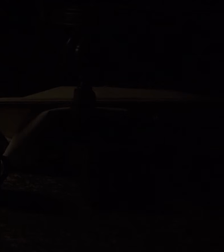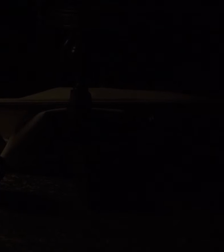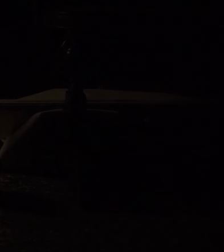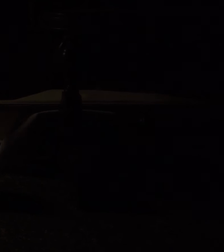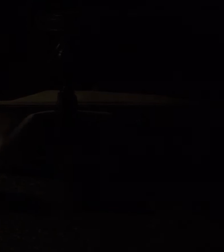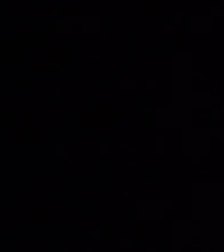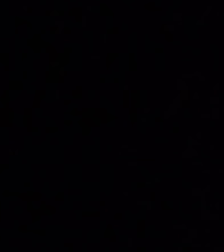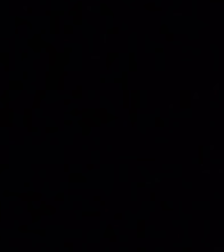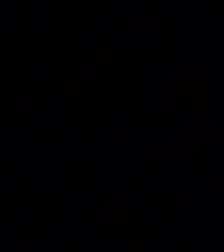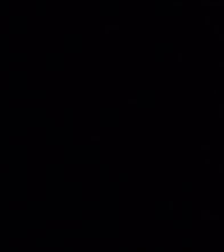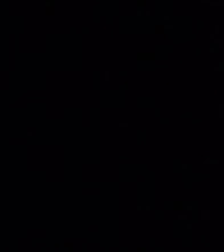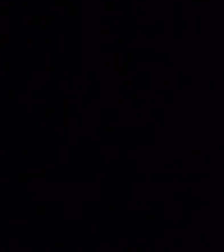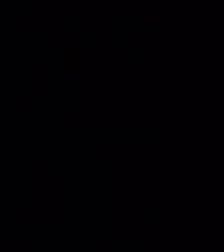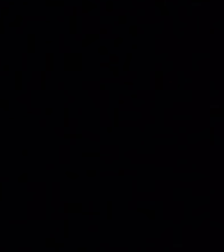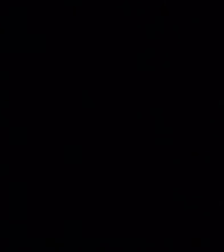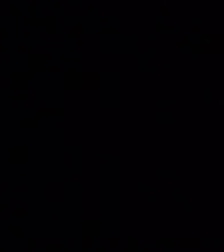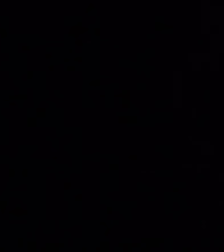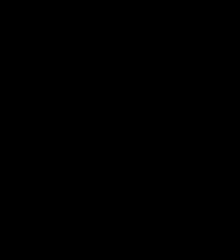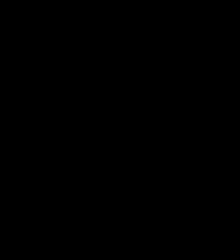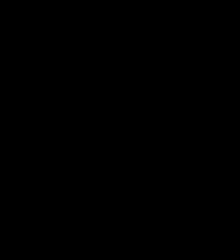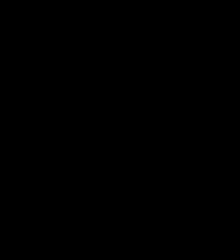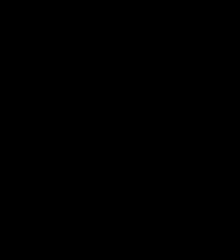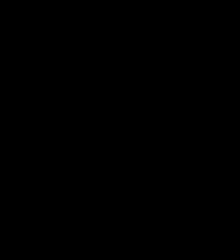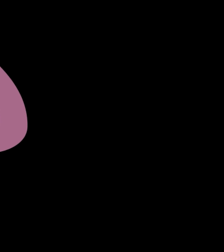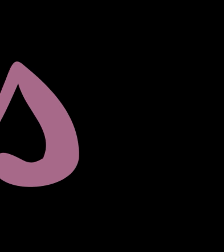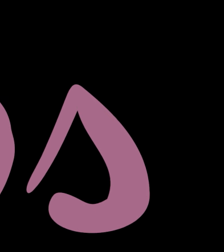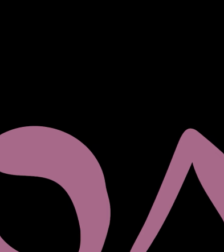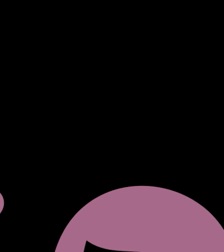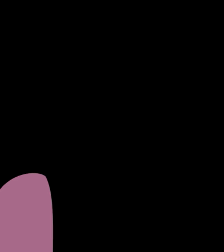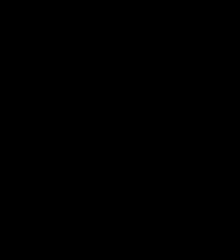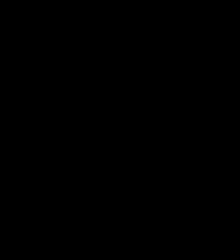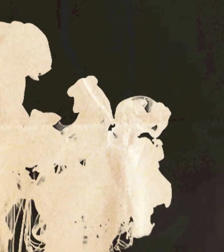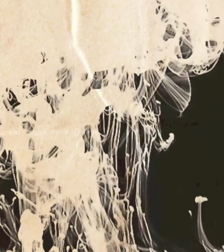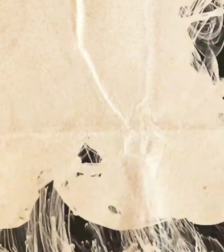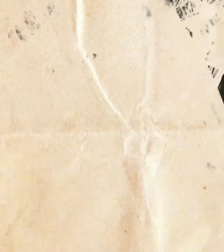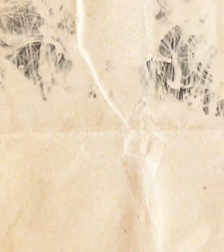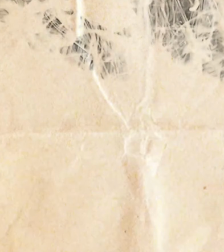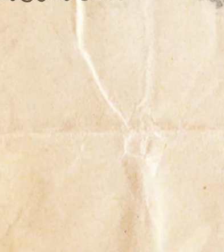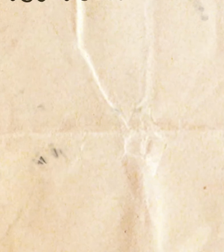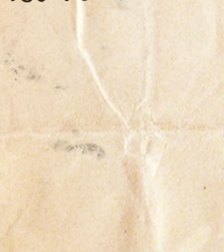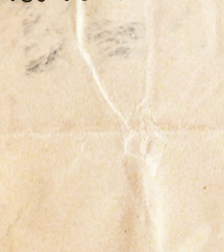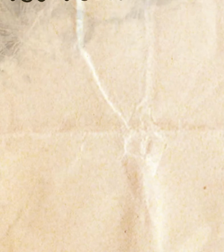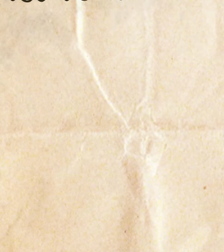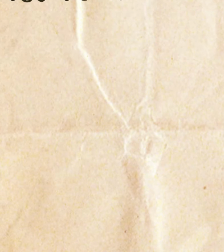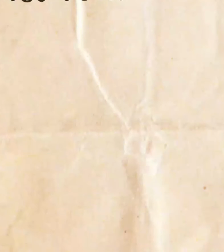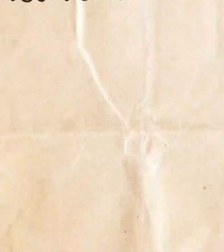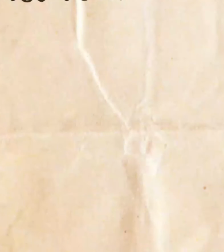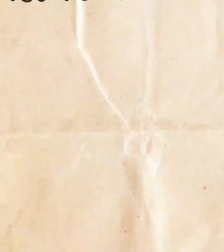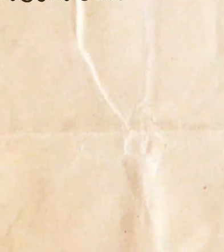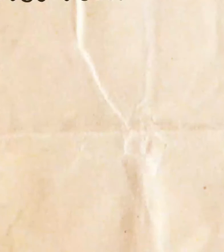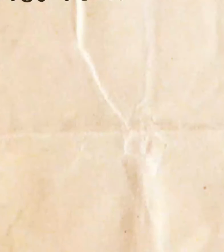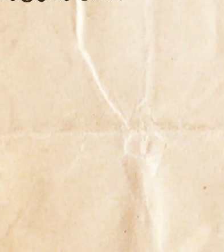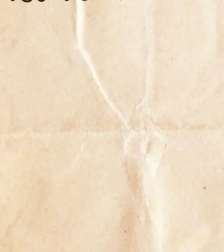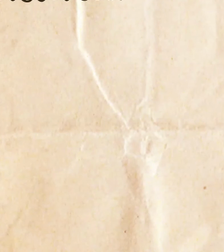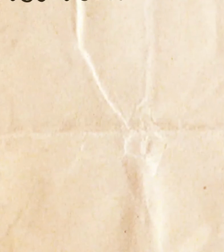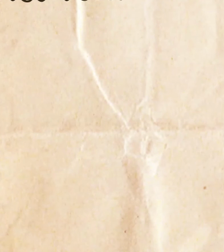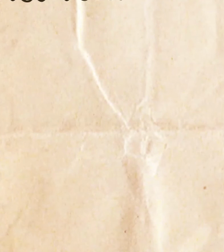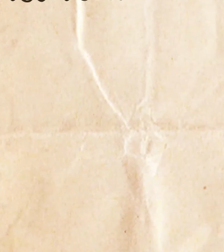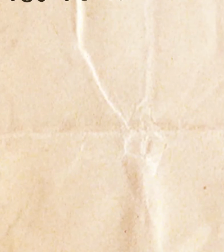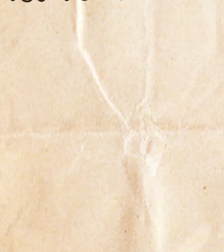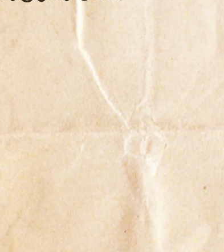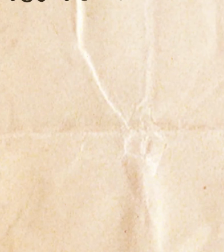Sobre fundo preto. Em cor de rosa. Maria. E os insetos. Ficha técnica. Este projeto foi